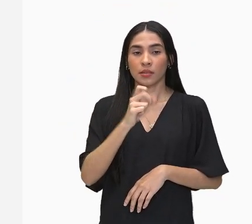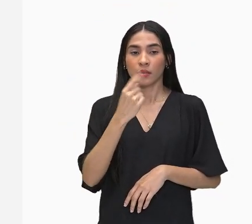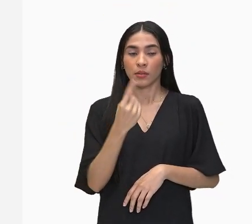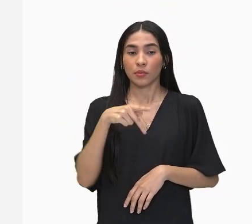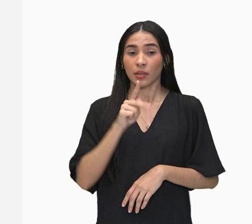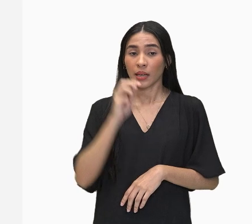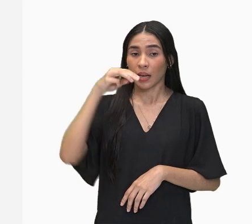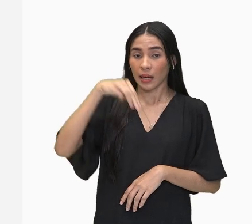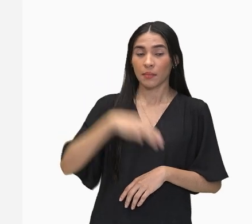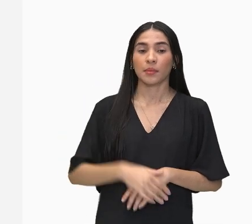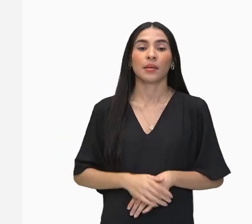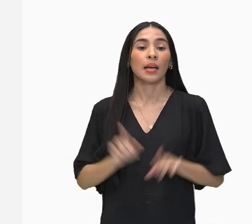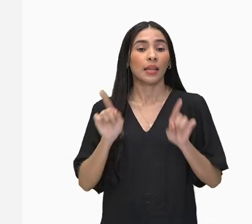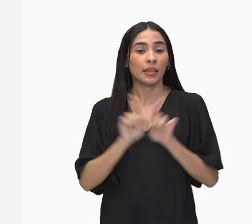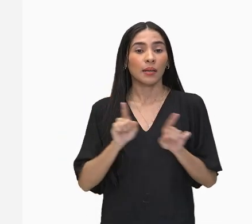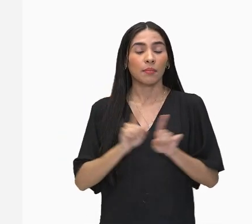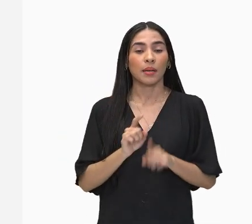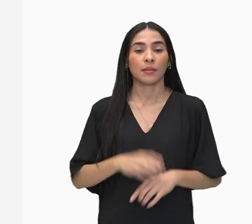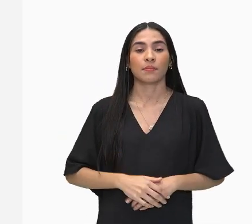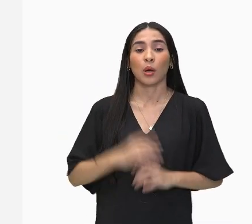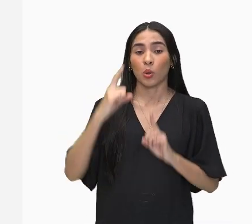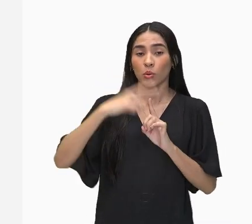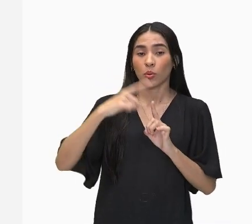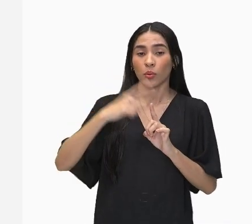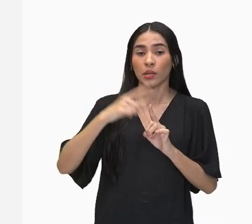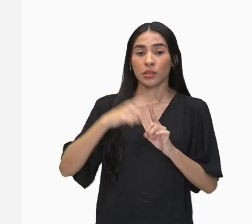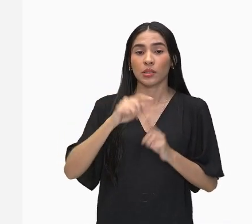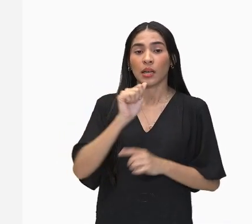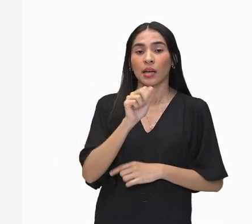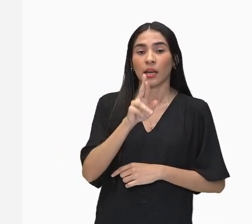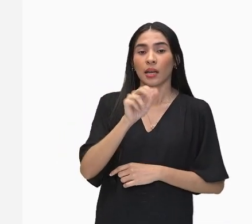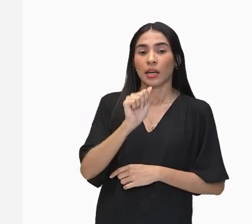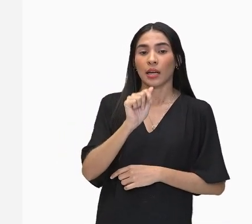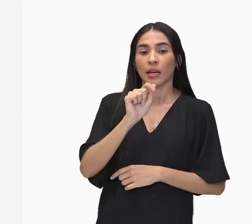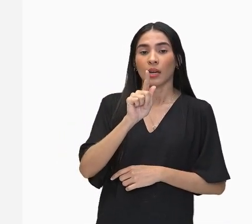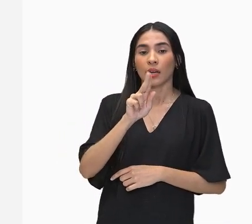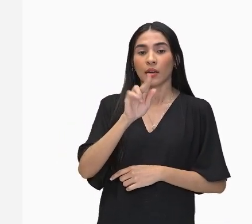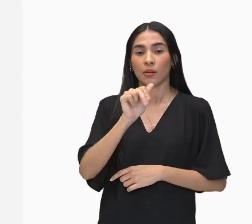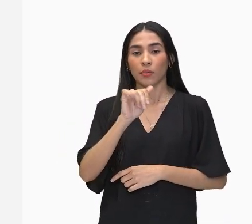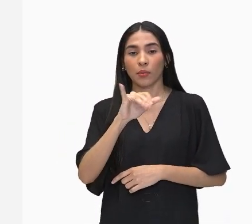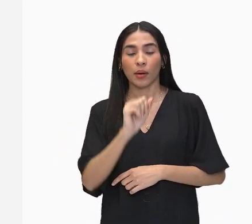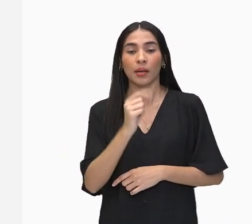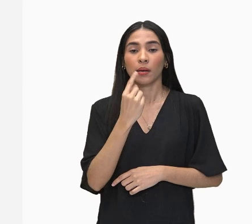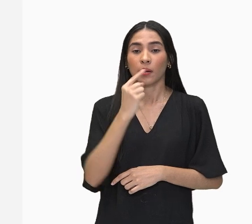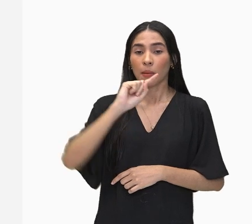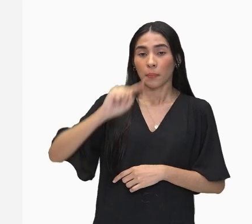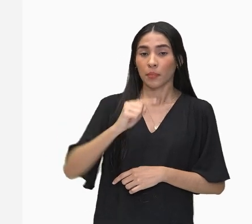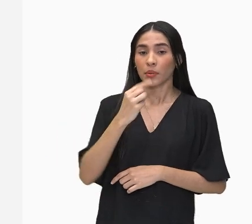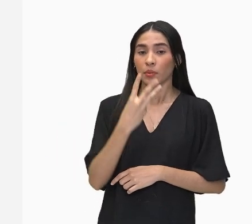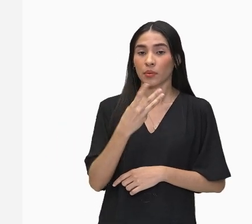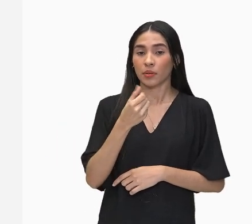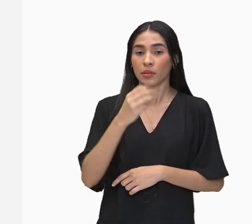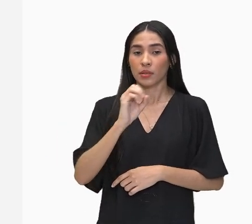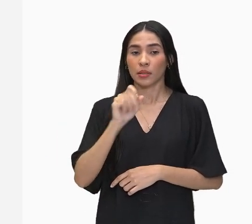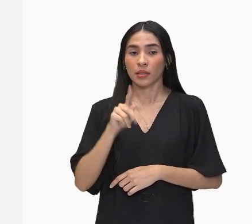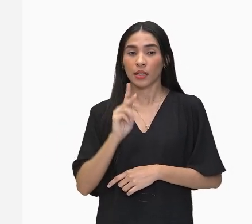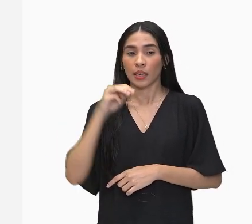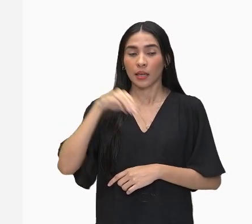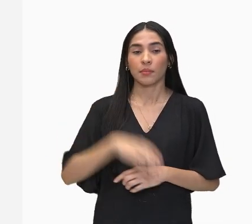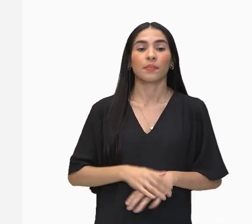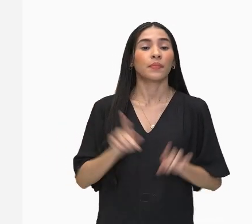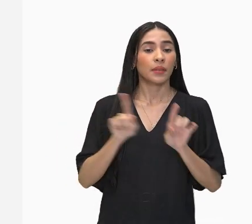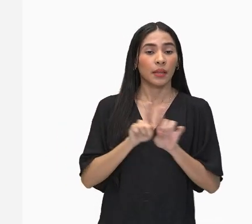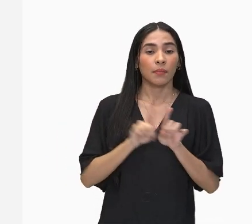17.651 quilômetros, a Tocantins-Araguaia, com 1.360 quilômetros, a Paraná-Tietê,